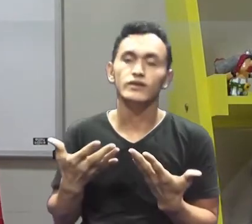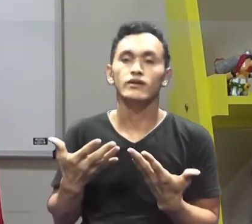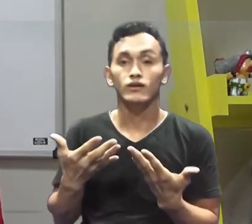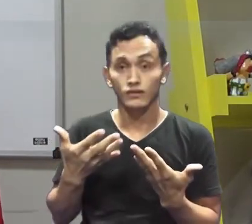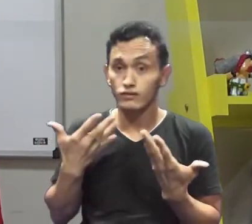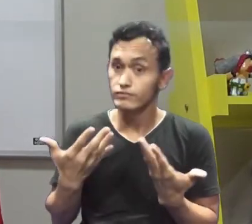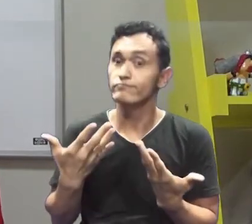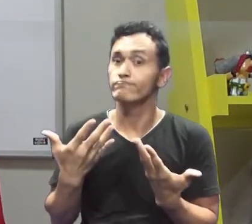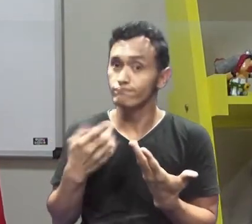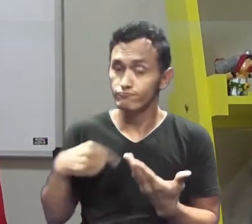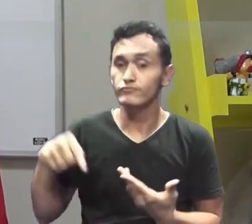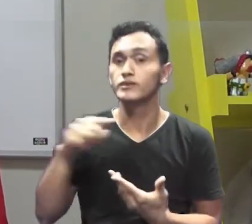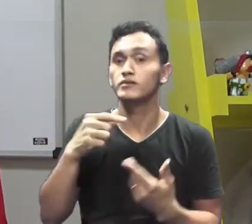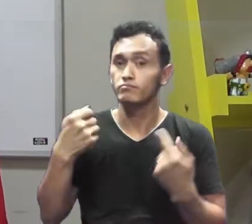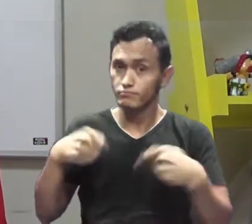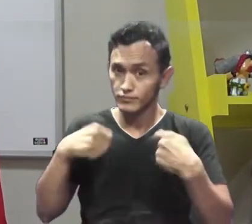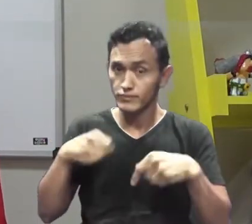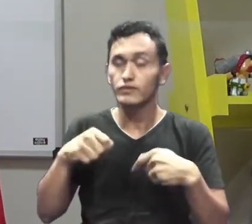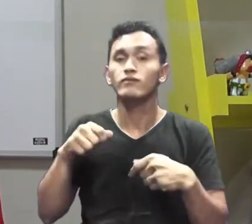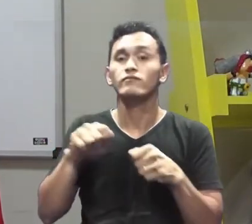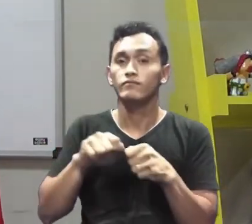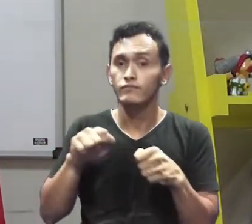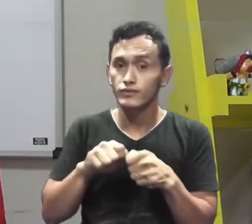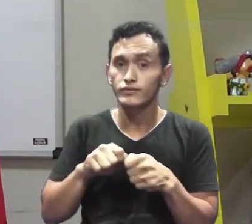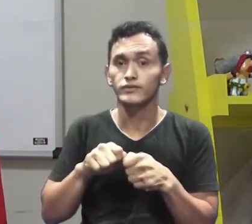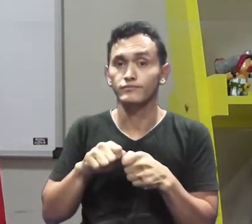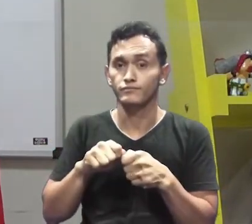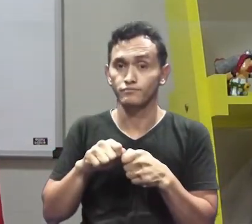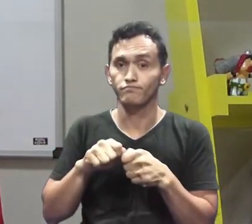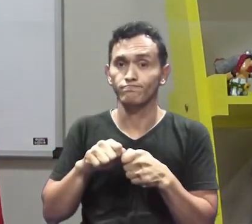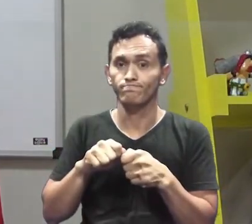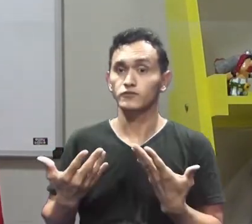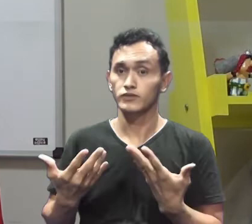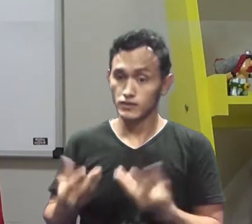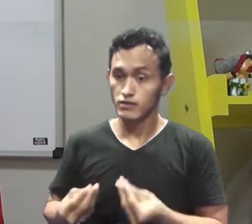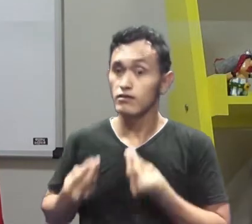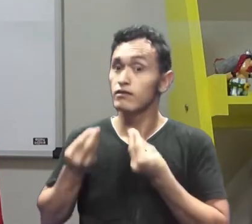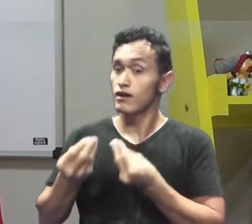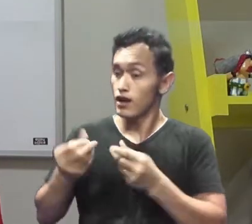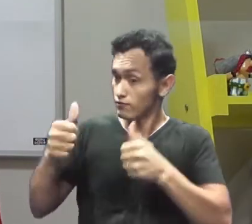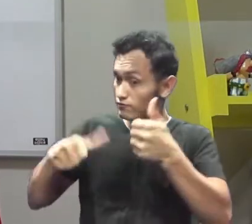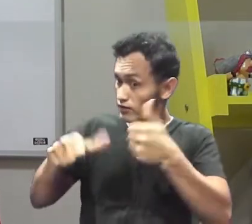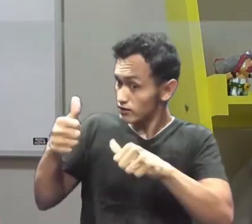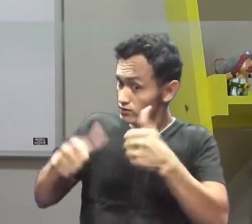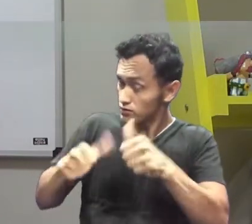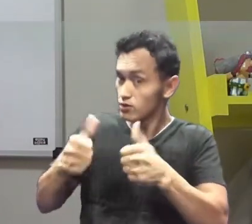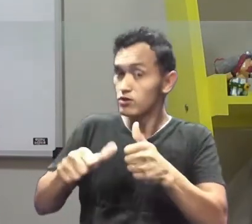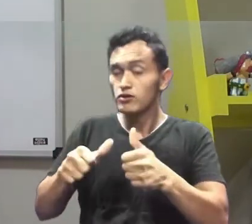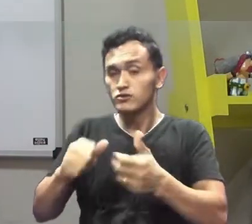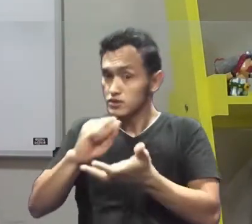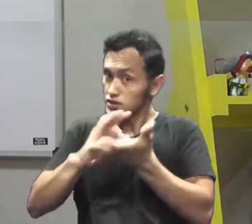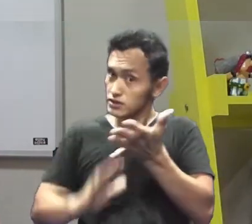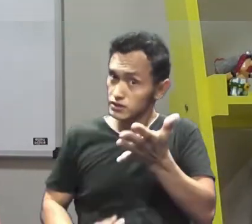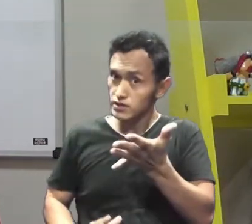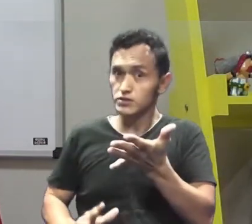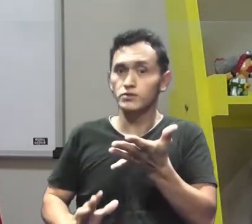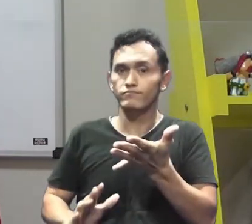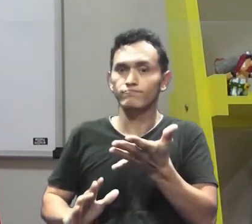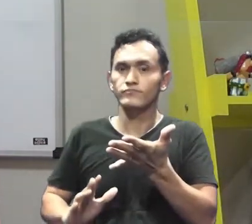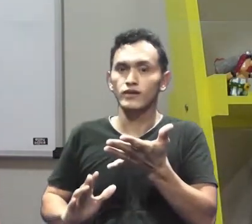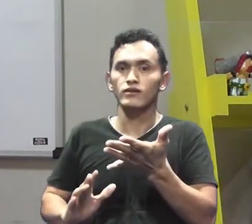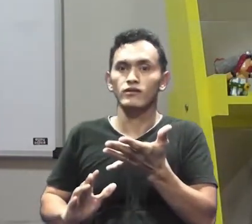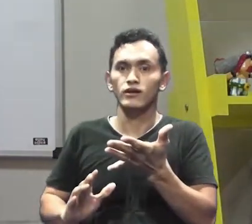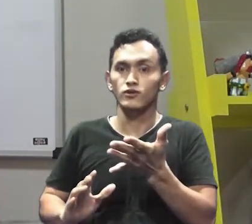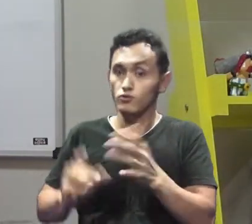essas questões você tem que fazer enquanto você dá as avaliações formativas, que são os exercícios durante a aprendizagem do